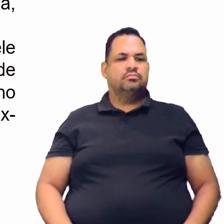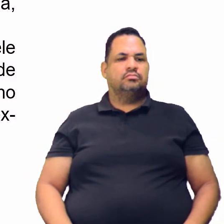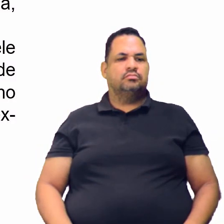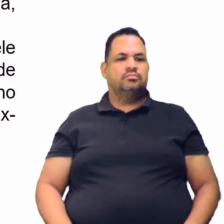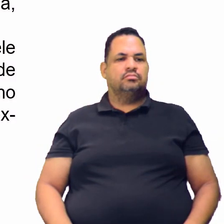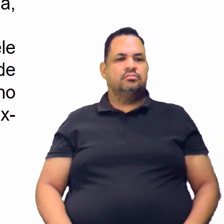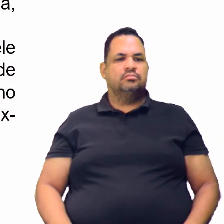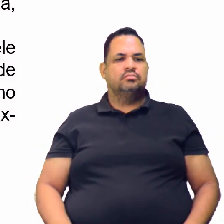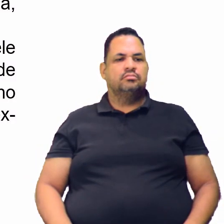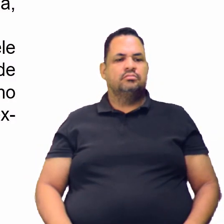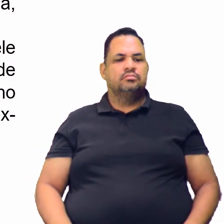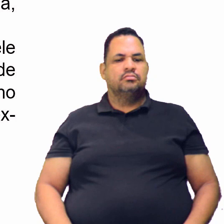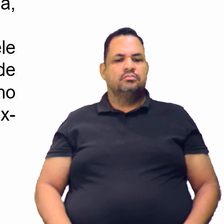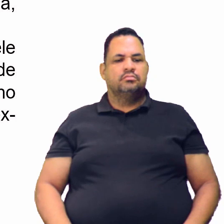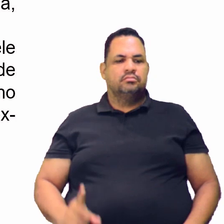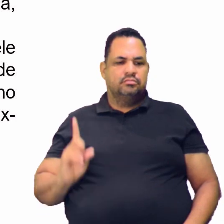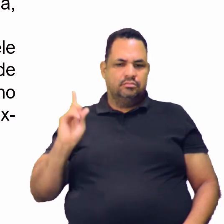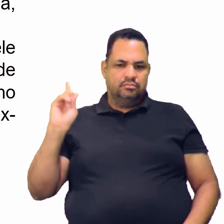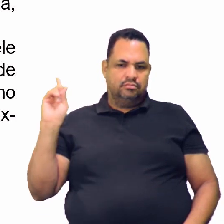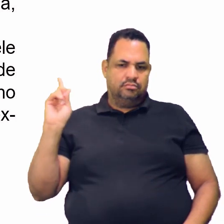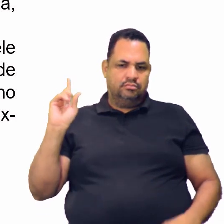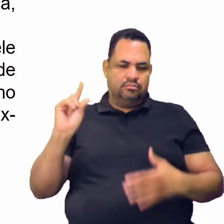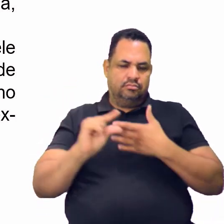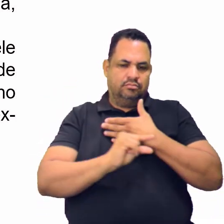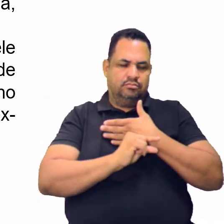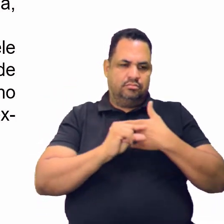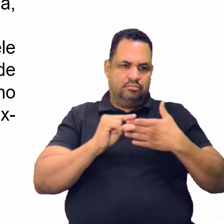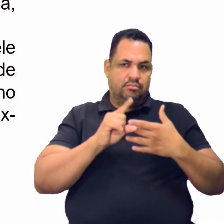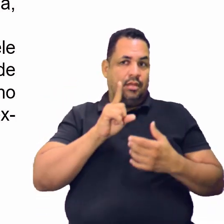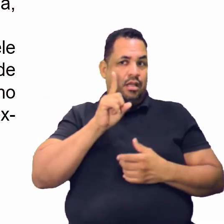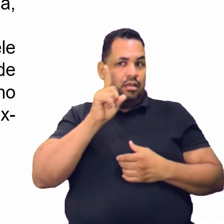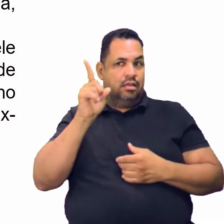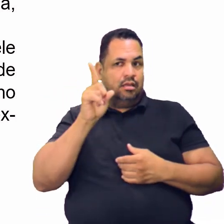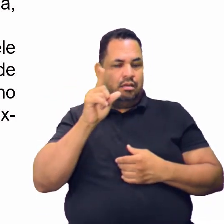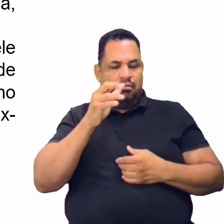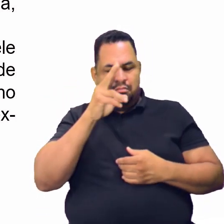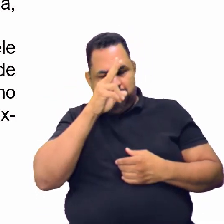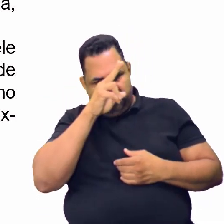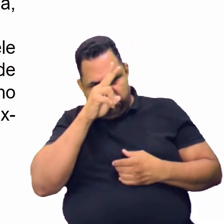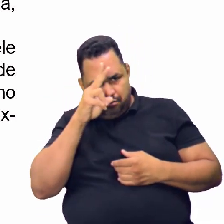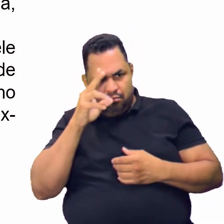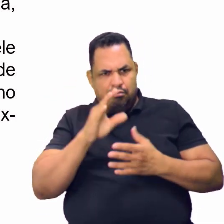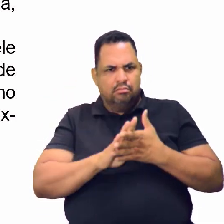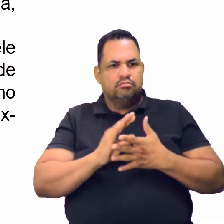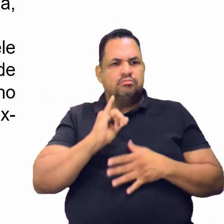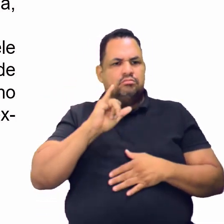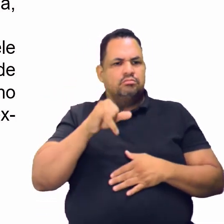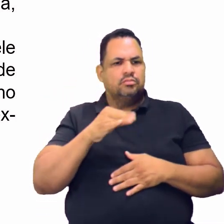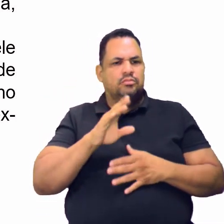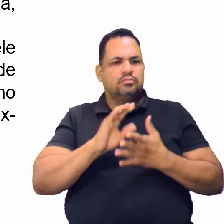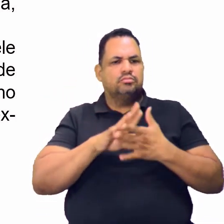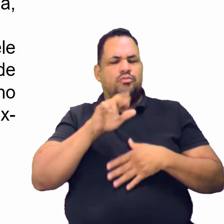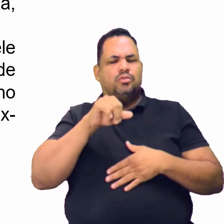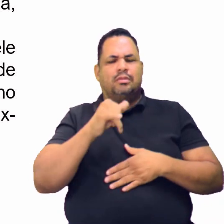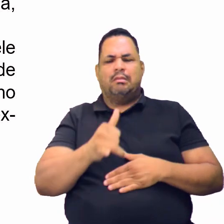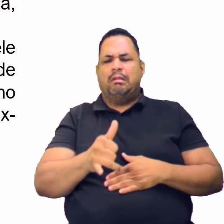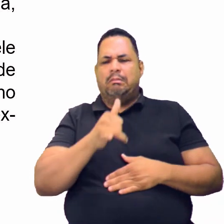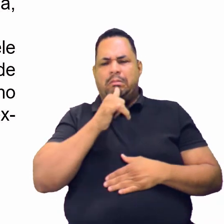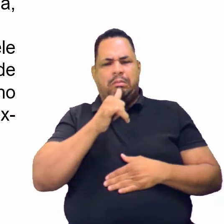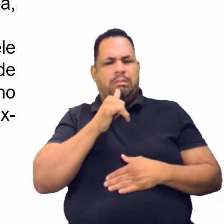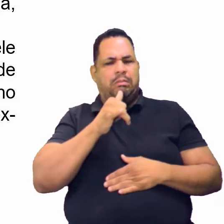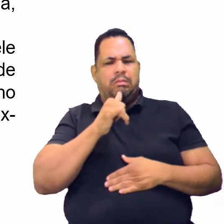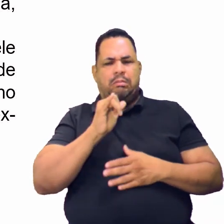texto, né, de Carlos Drummond de Andrade, Aquele Bêbado. Juro nunca mais